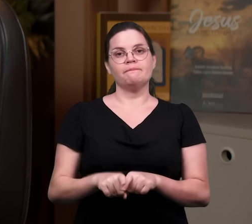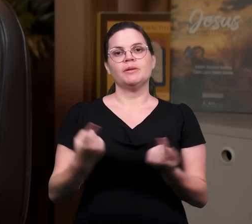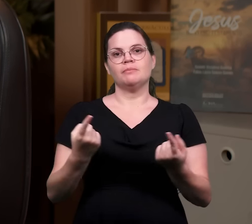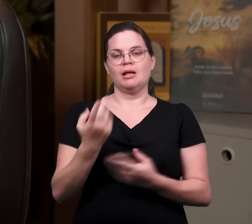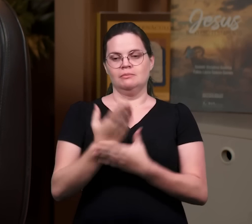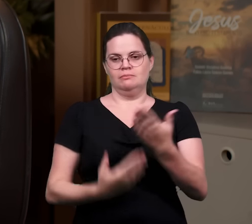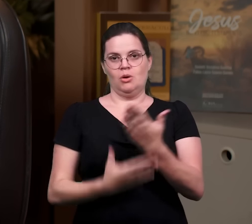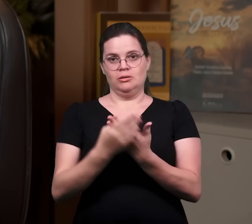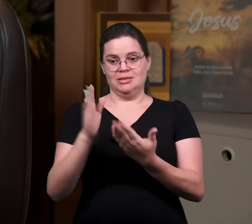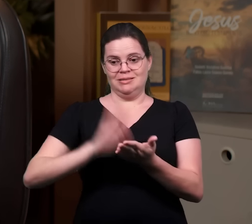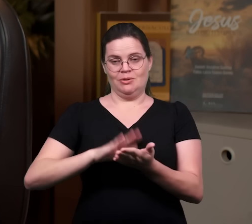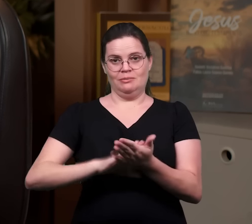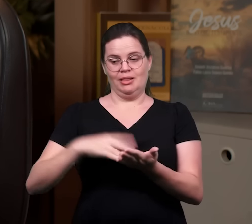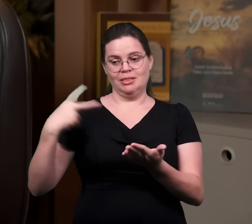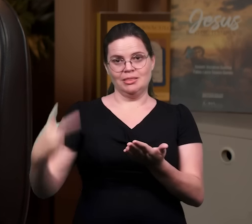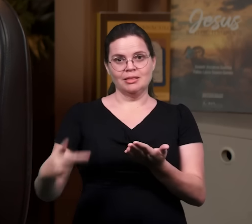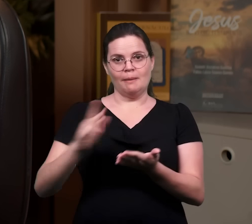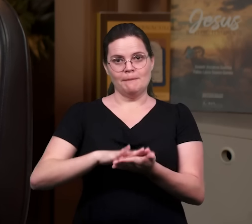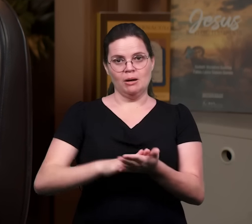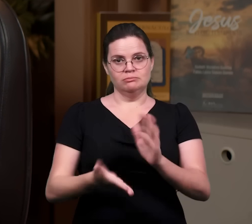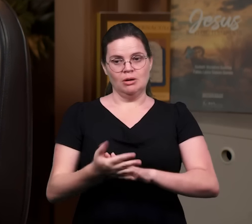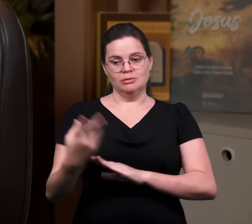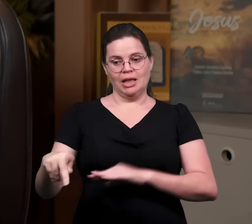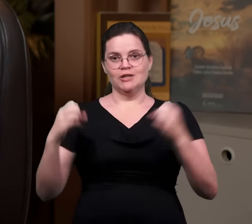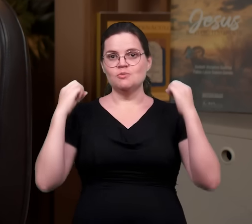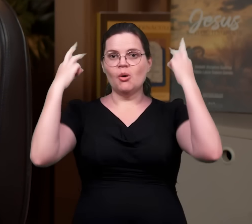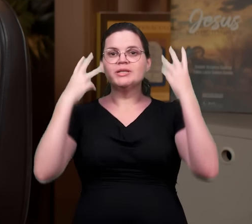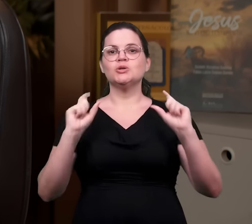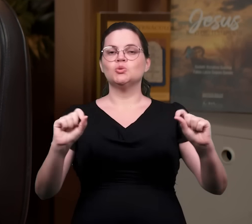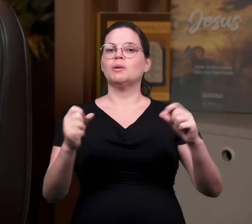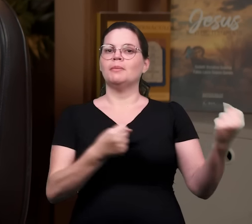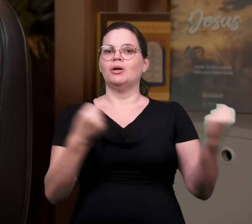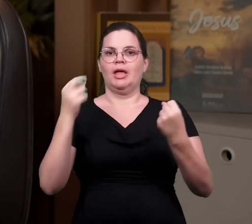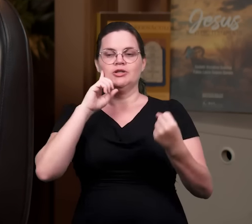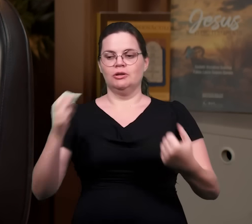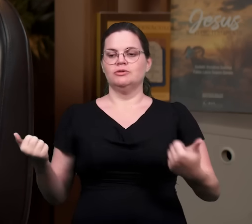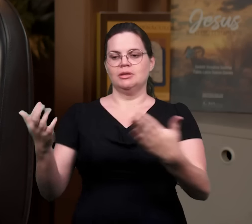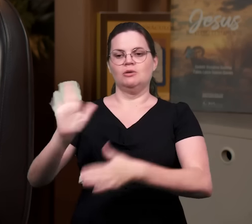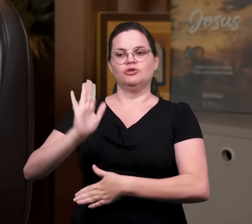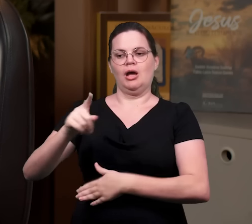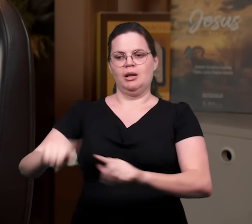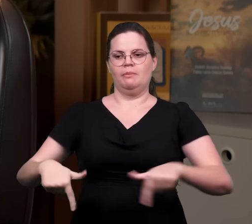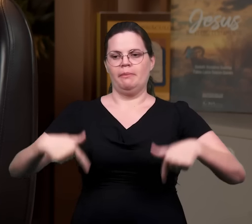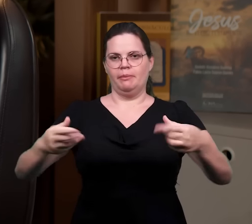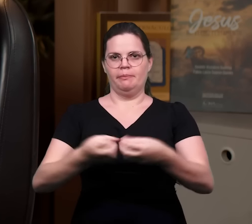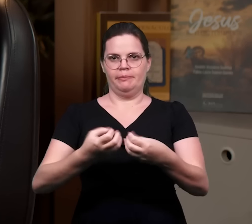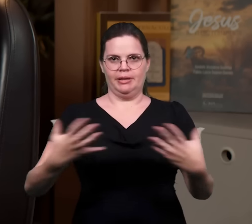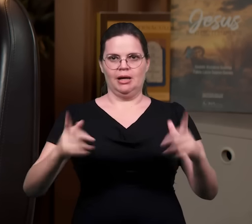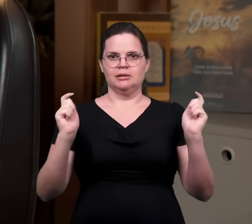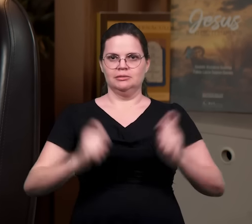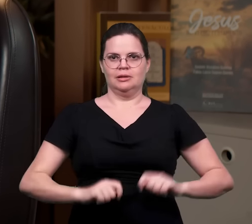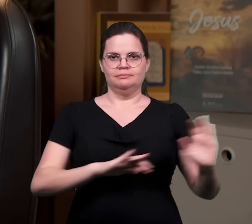mãos de Moisés estaria todo o poder de Deus, para que através dele Deus pudesse operar, né? Aí nós